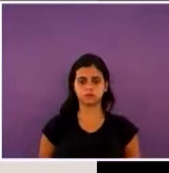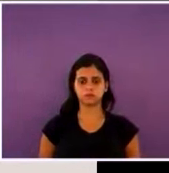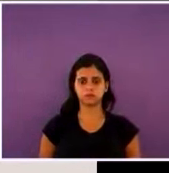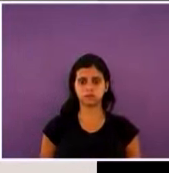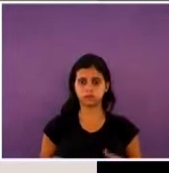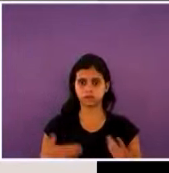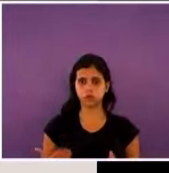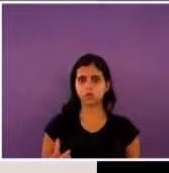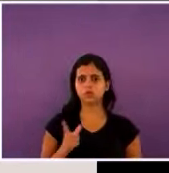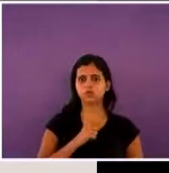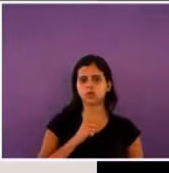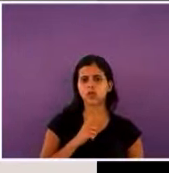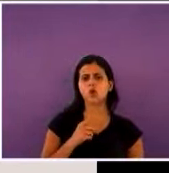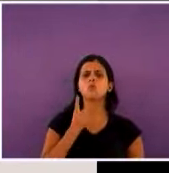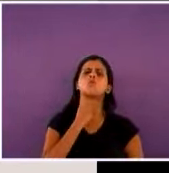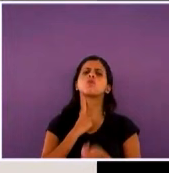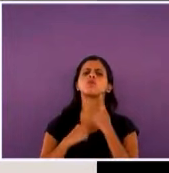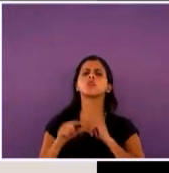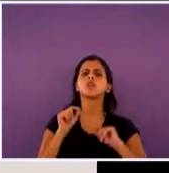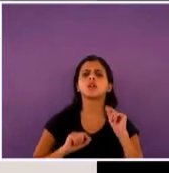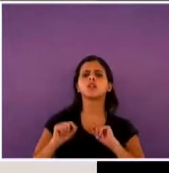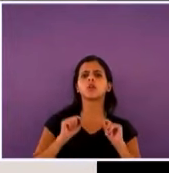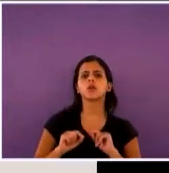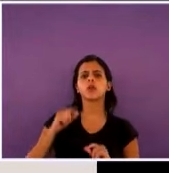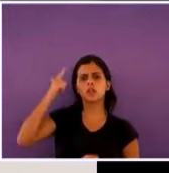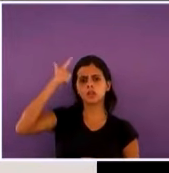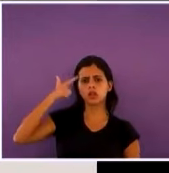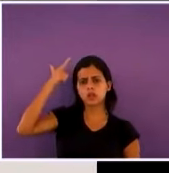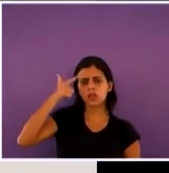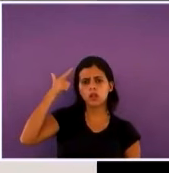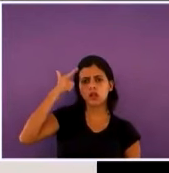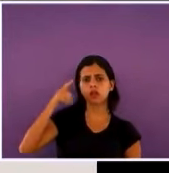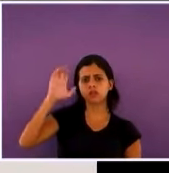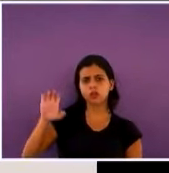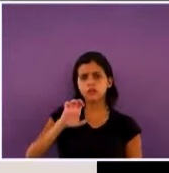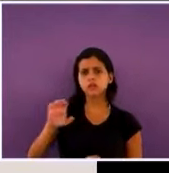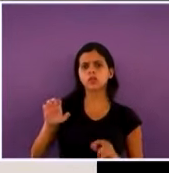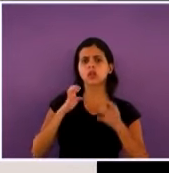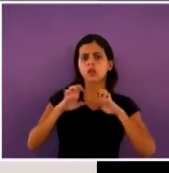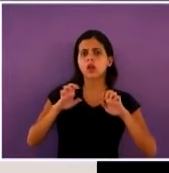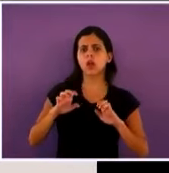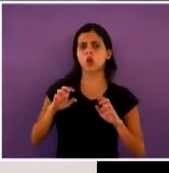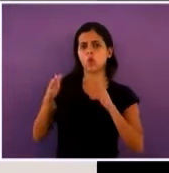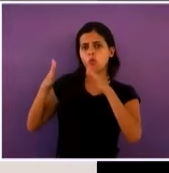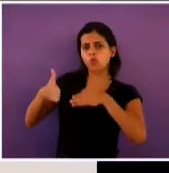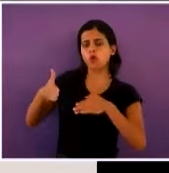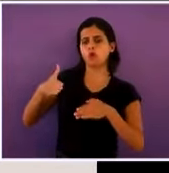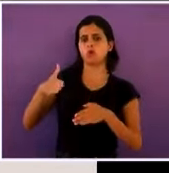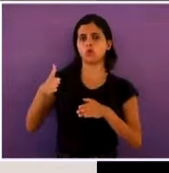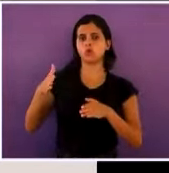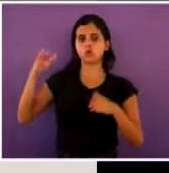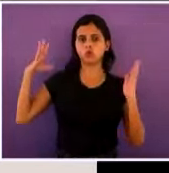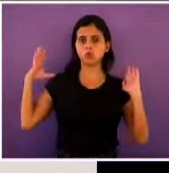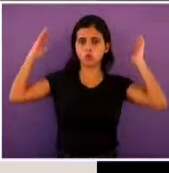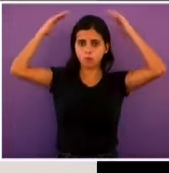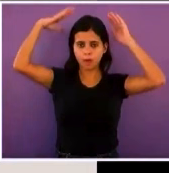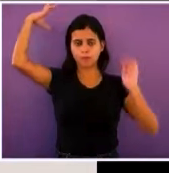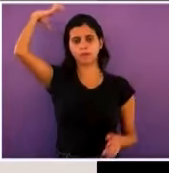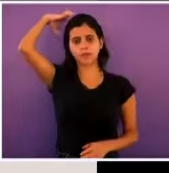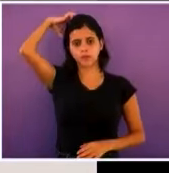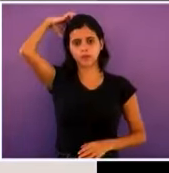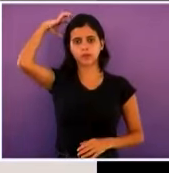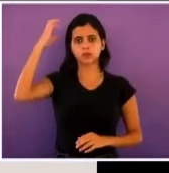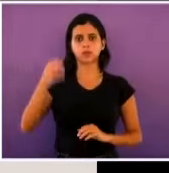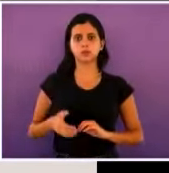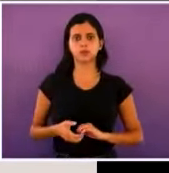um interesse cada vez maior, não é, de líderes evangélicos em relação ao Papa Francisco. Many evangelical leaders go to Rome to visit